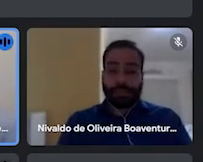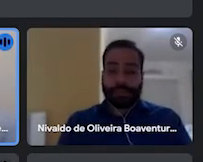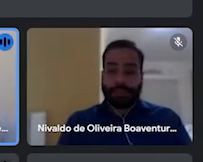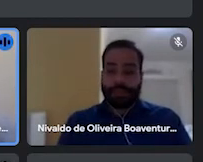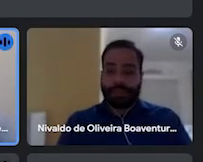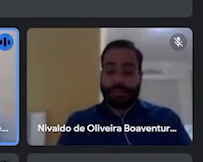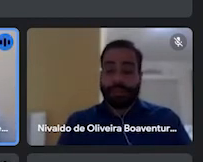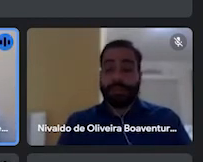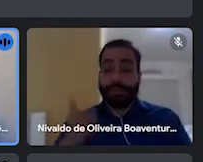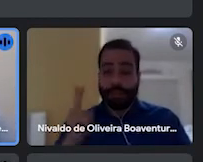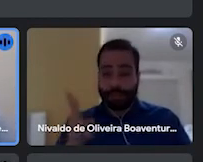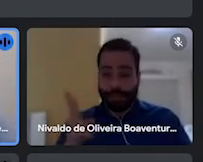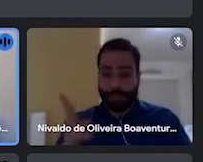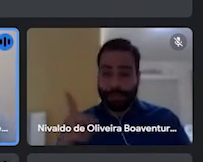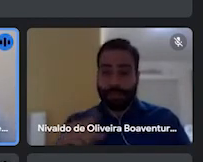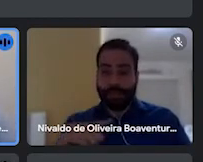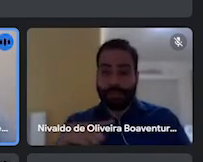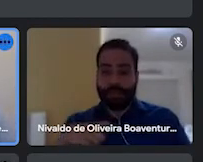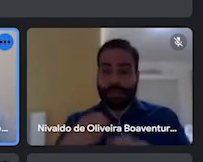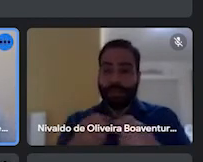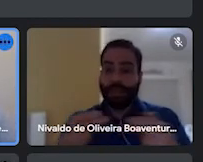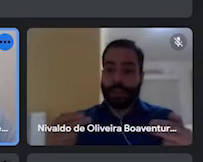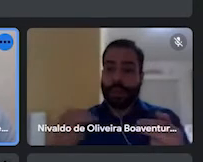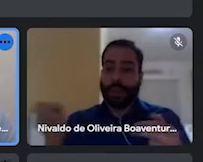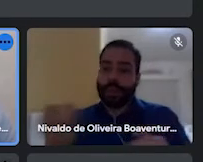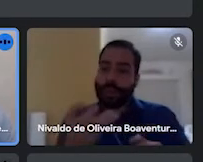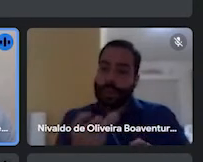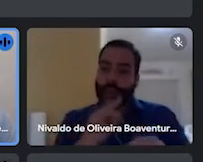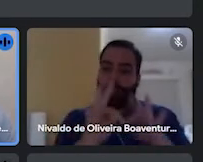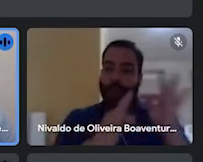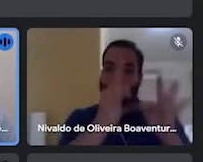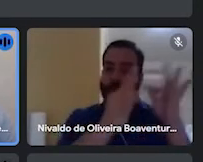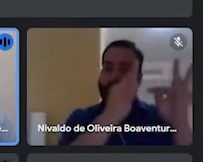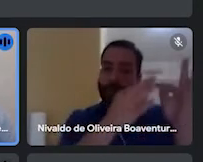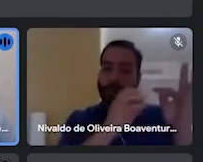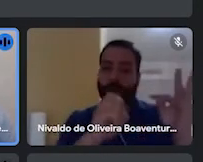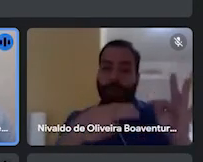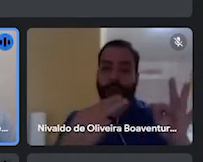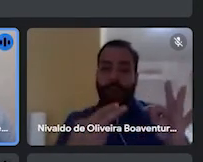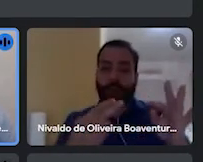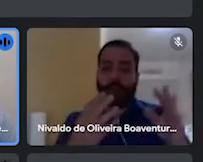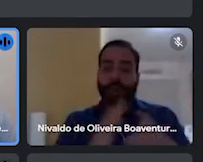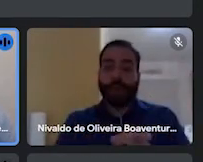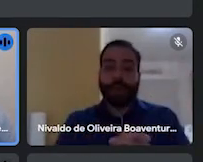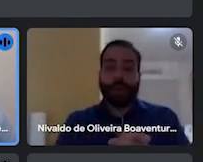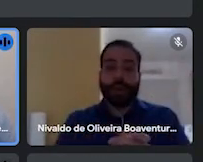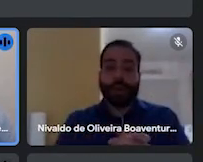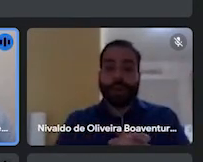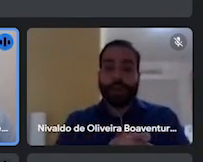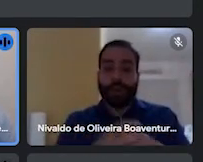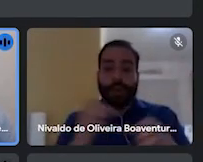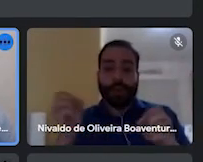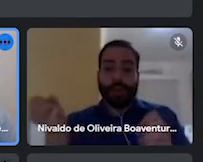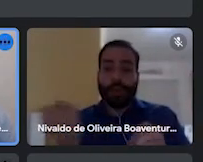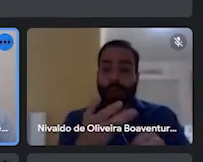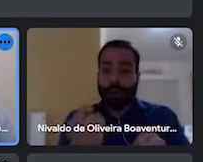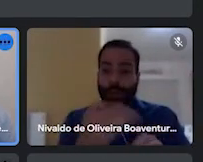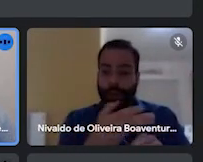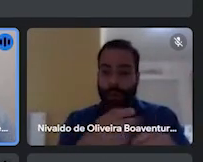Sempre que houver inovações tecnológicas, ou entrada em operação de novas instalações e